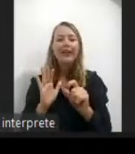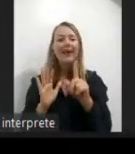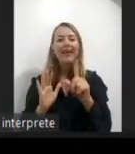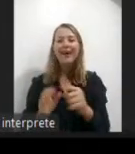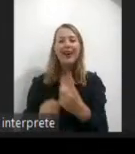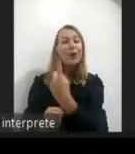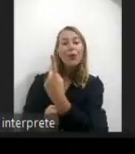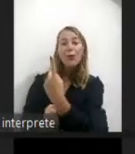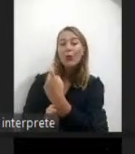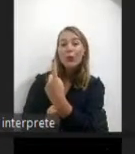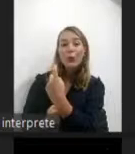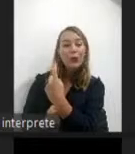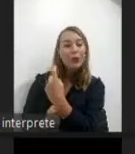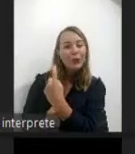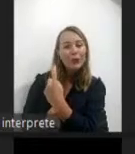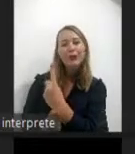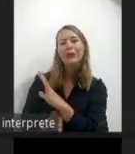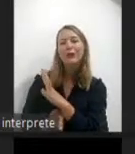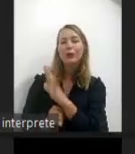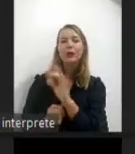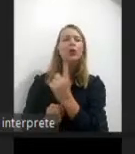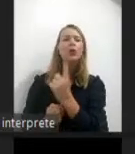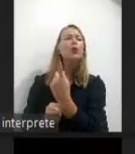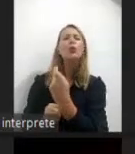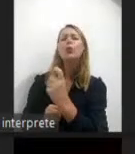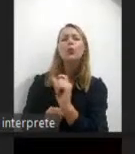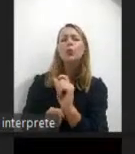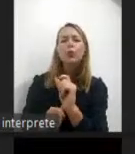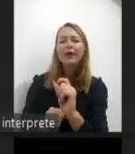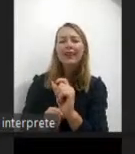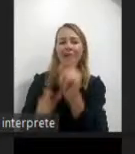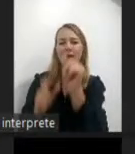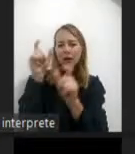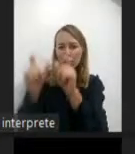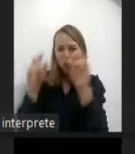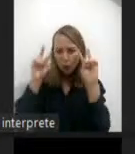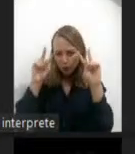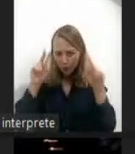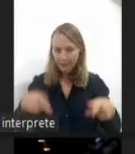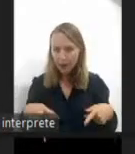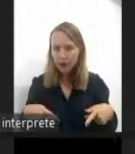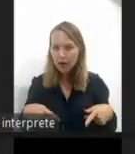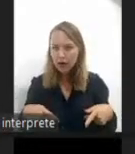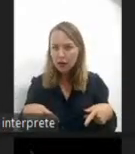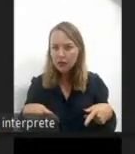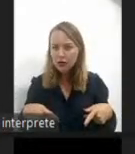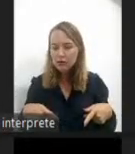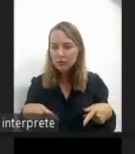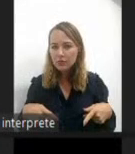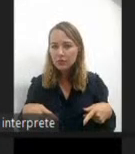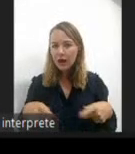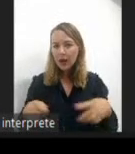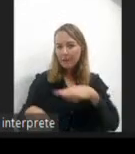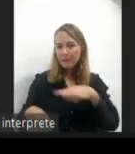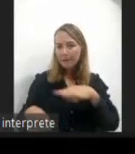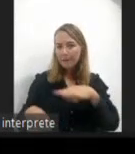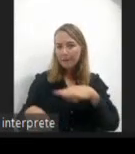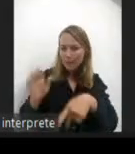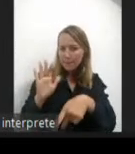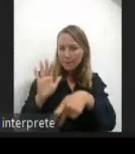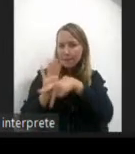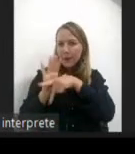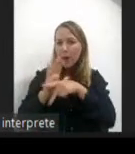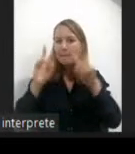E individualizar o quê? Os seres humanos, a misericórdia é inerente àquilo que o ser